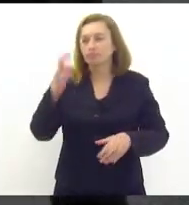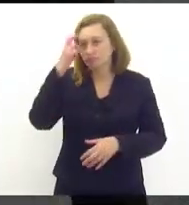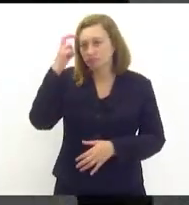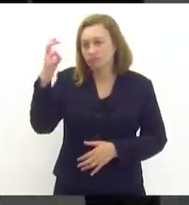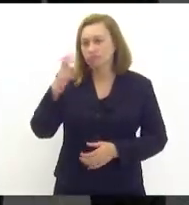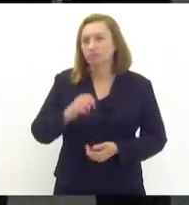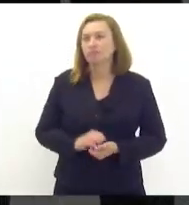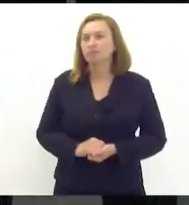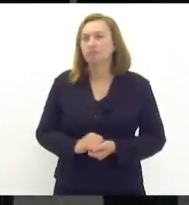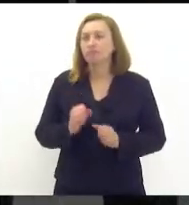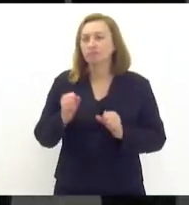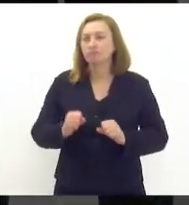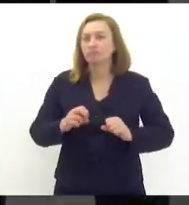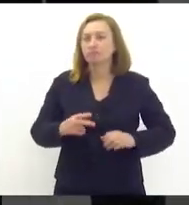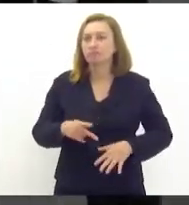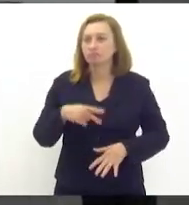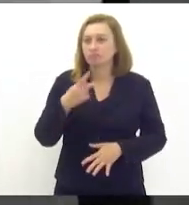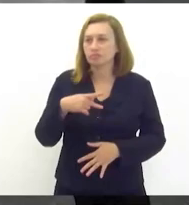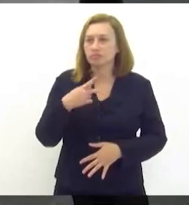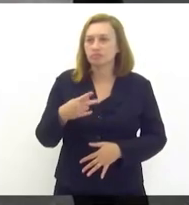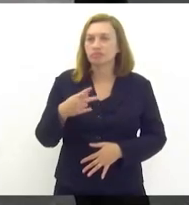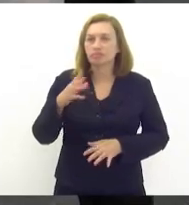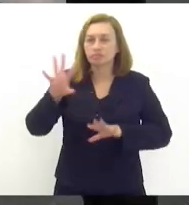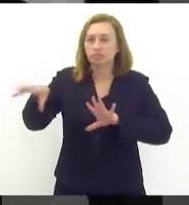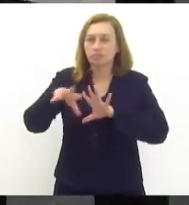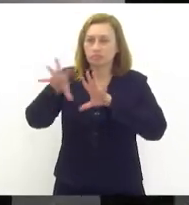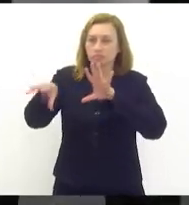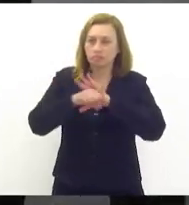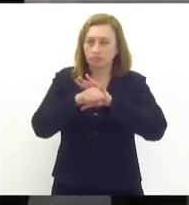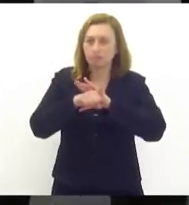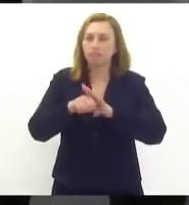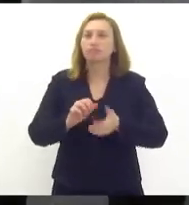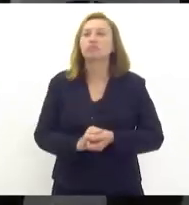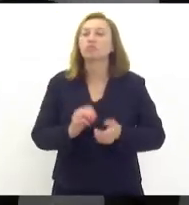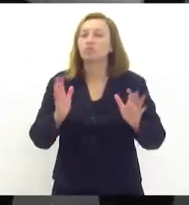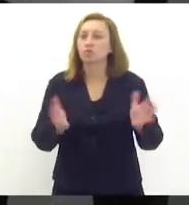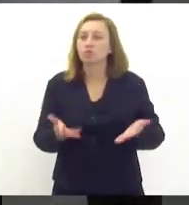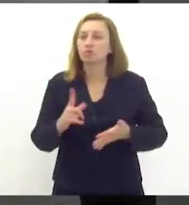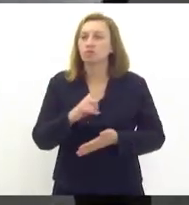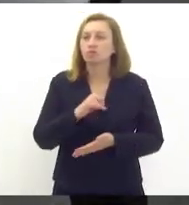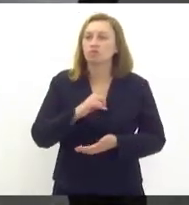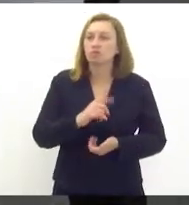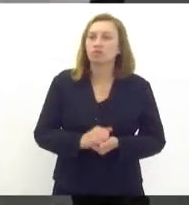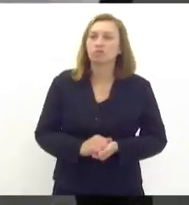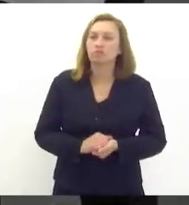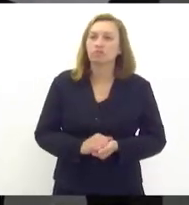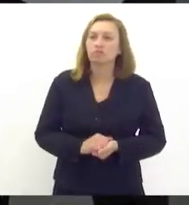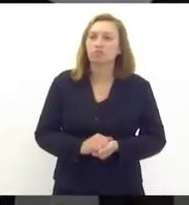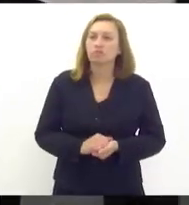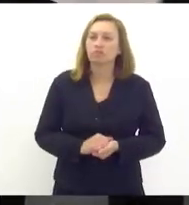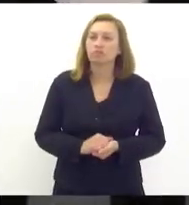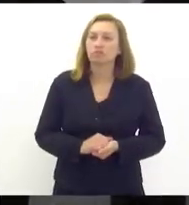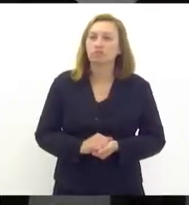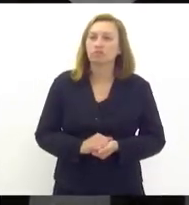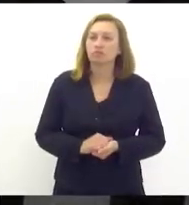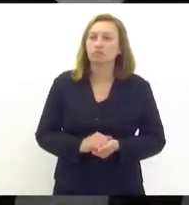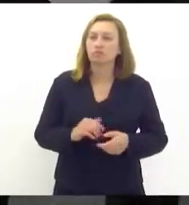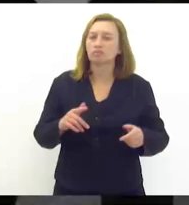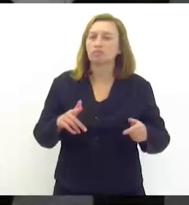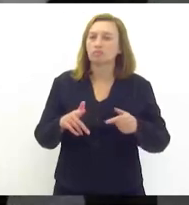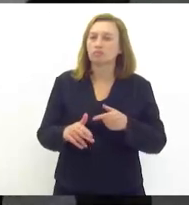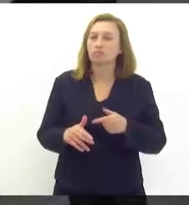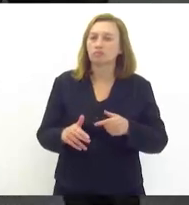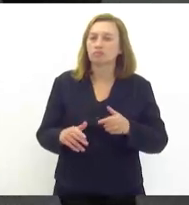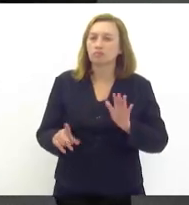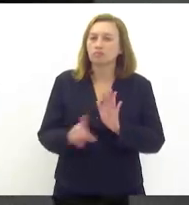possa se expressar no nosso audiovisual eh hoje nós temos um cenário de interrupção da própria prorrogação